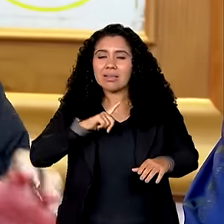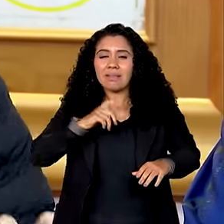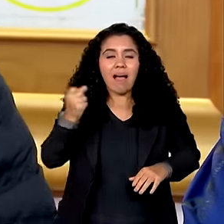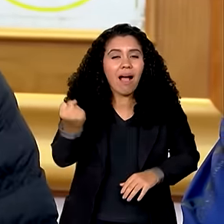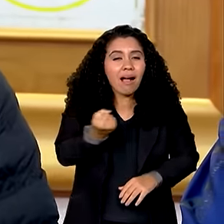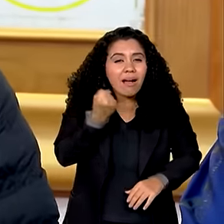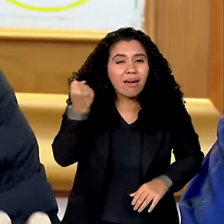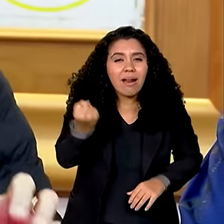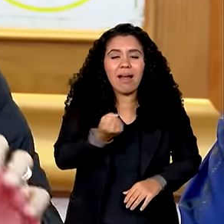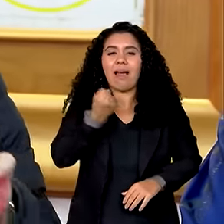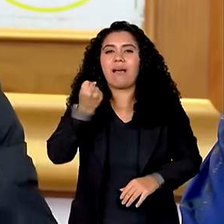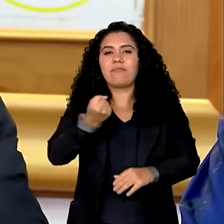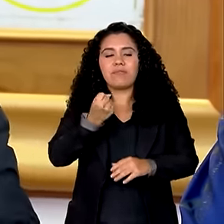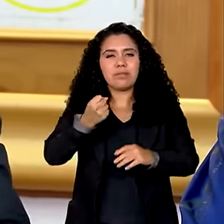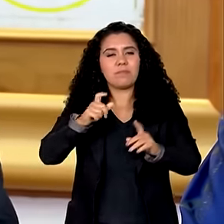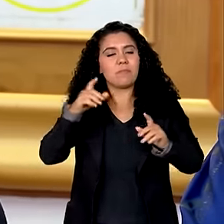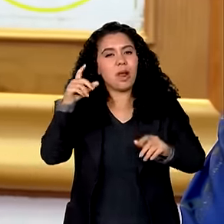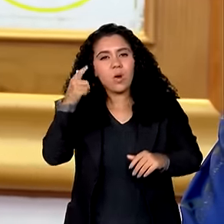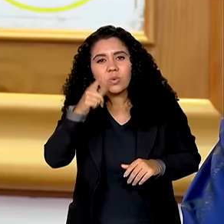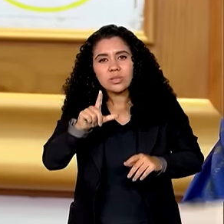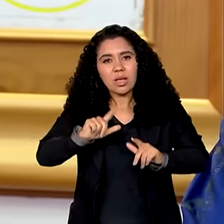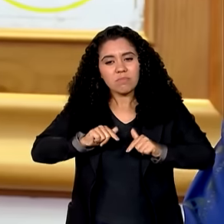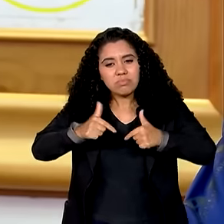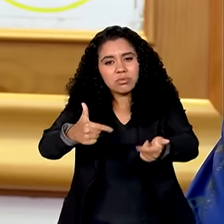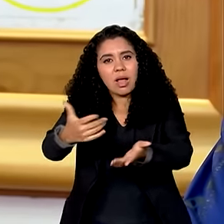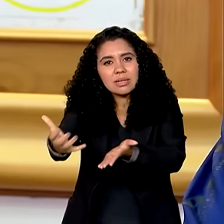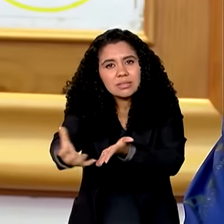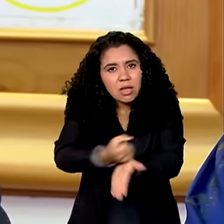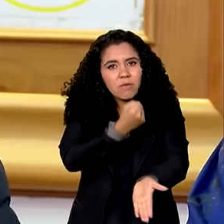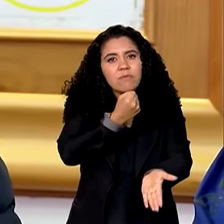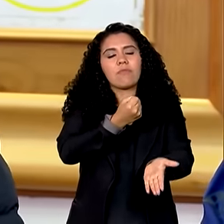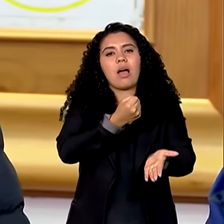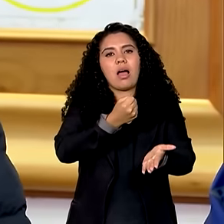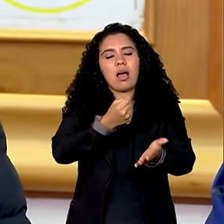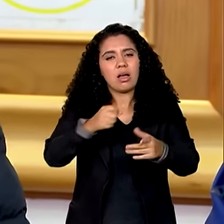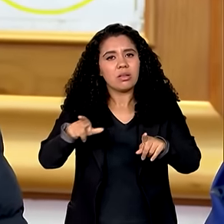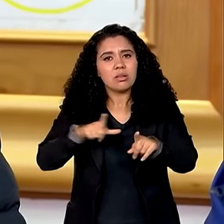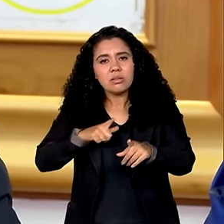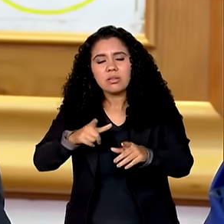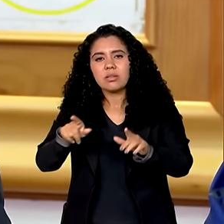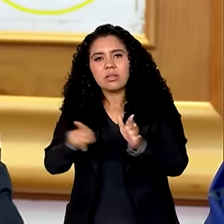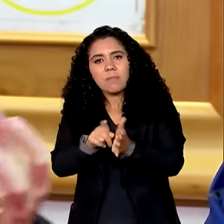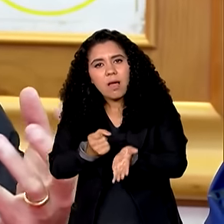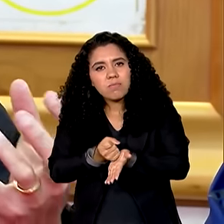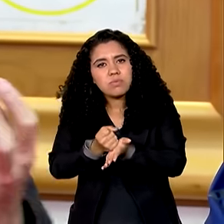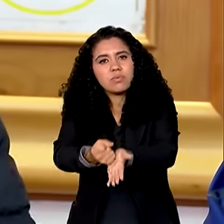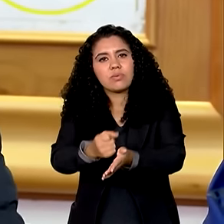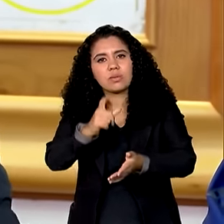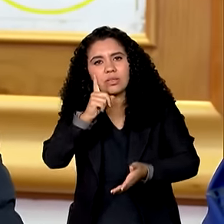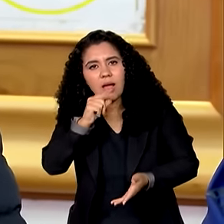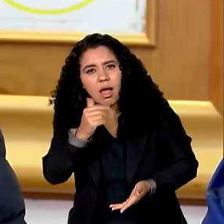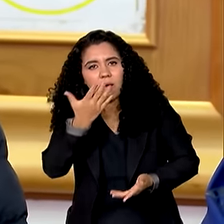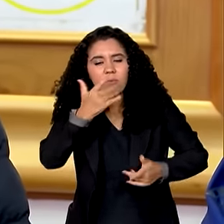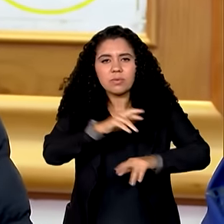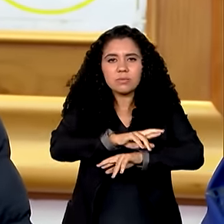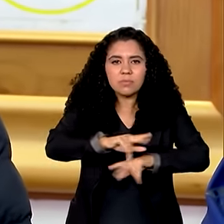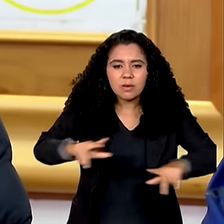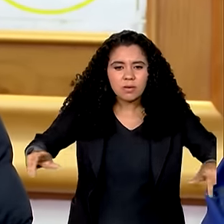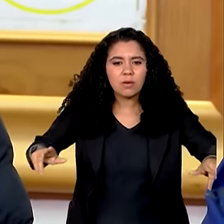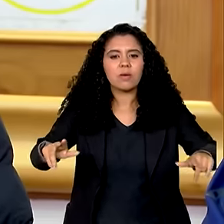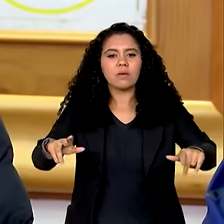com ações de salvamento ações humanitárias previstas esse reestabelecimento